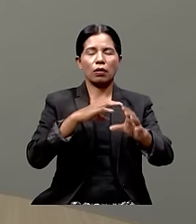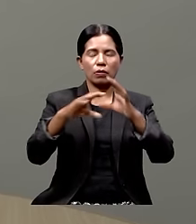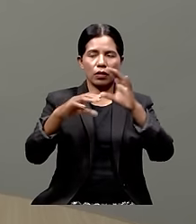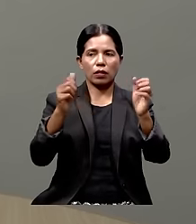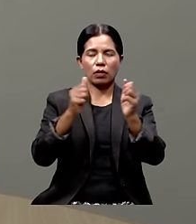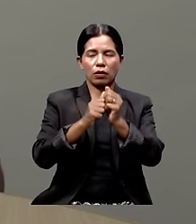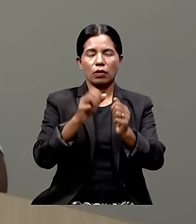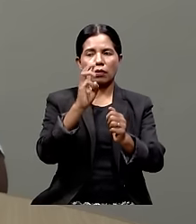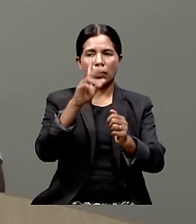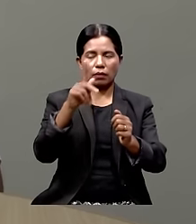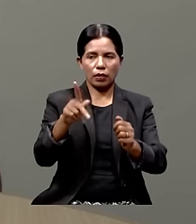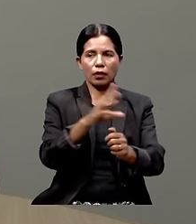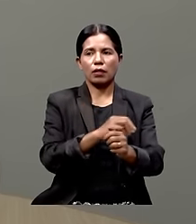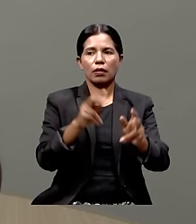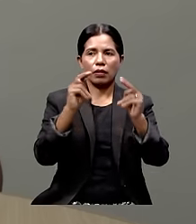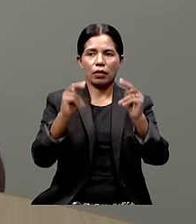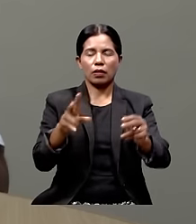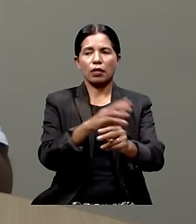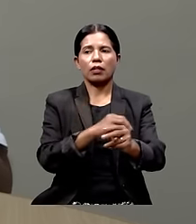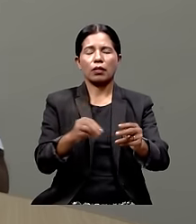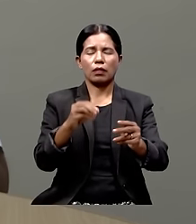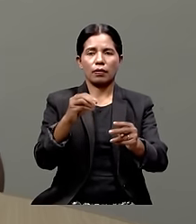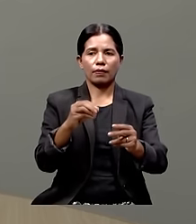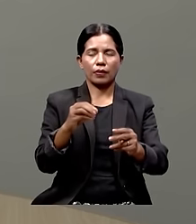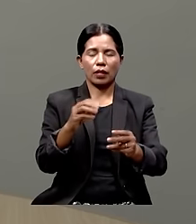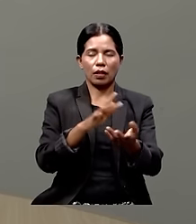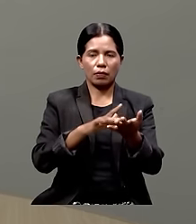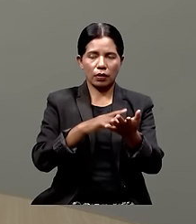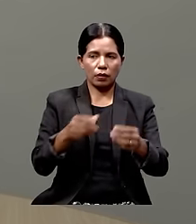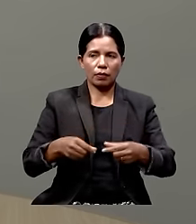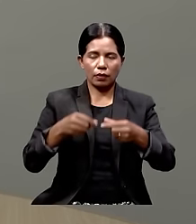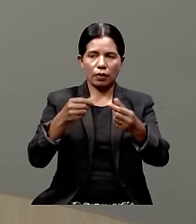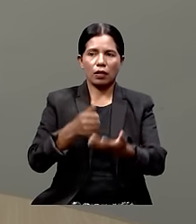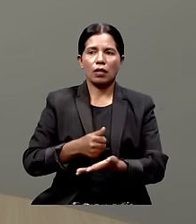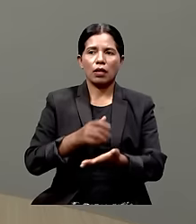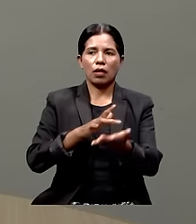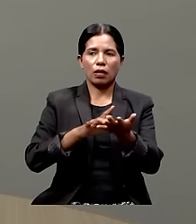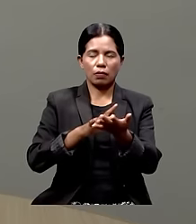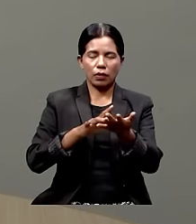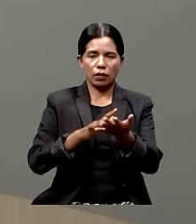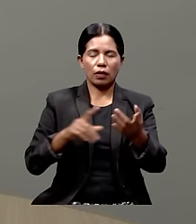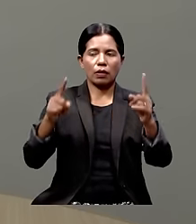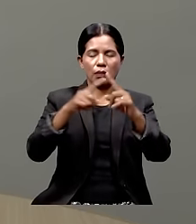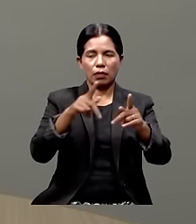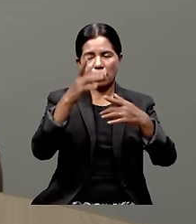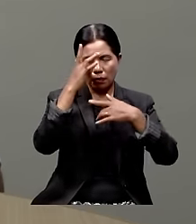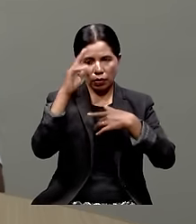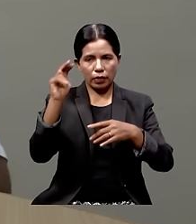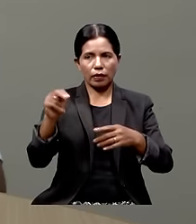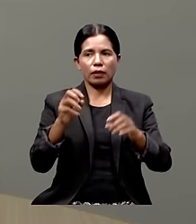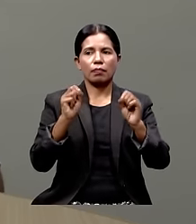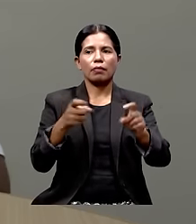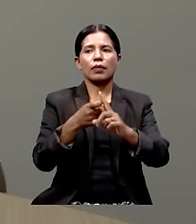se WhatsApp cata a prescrição a receita nem bem mas pela fase vai moro para esse vai moro para paciente né ele